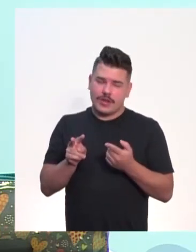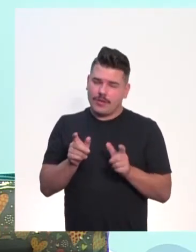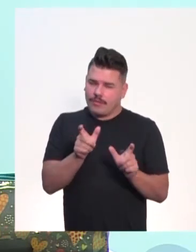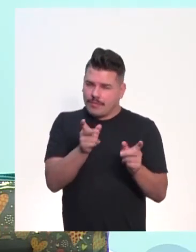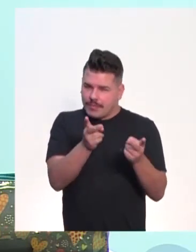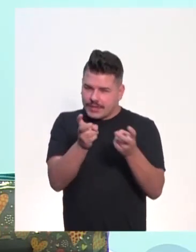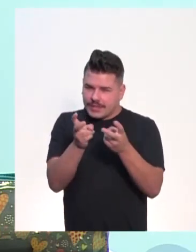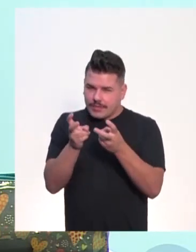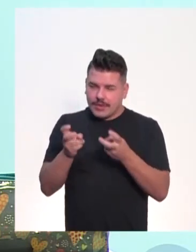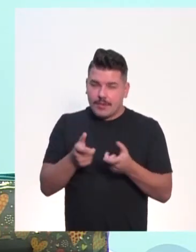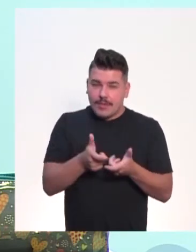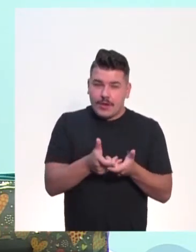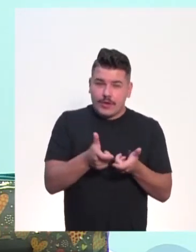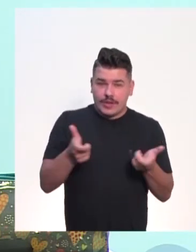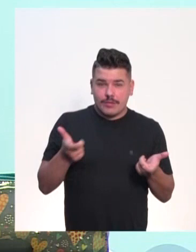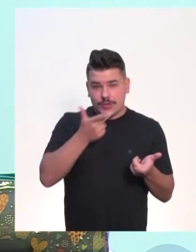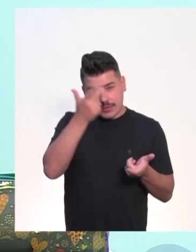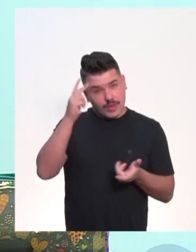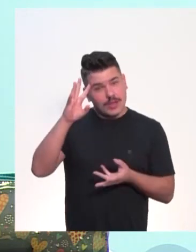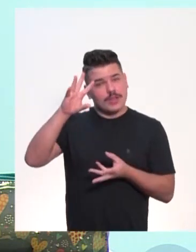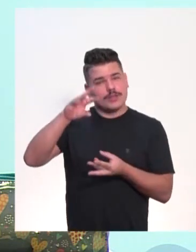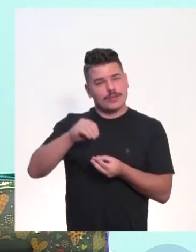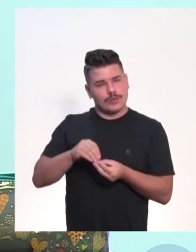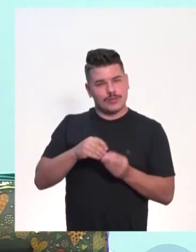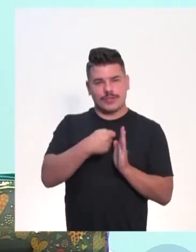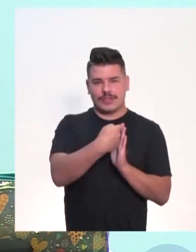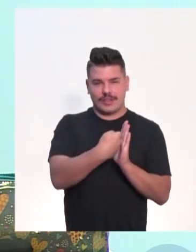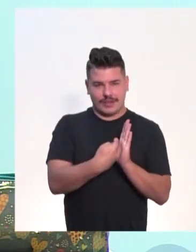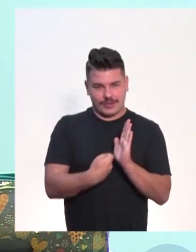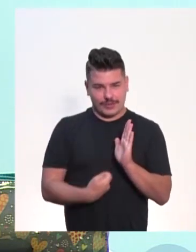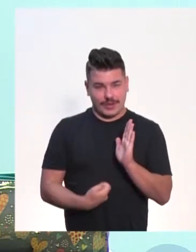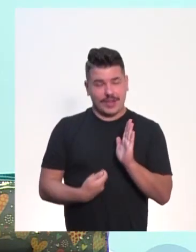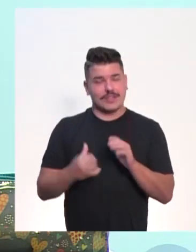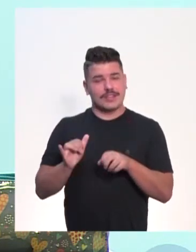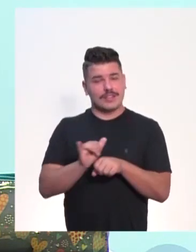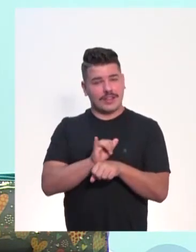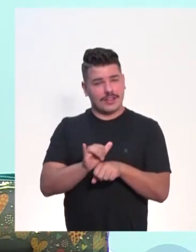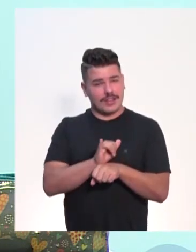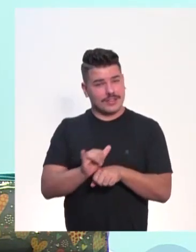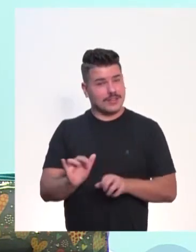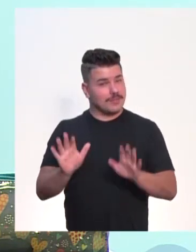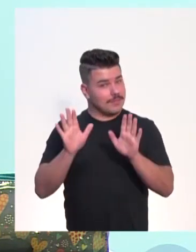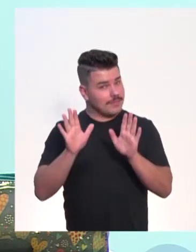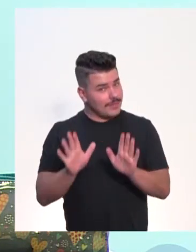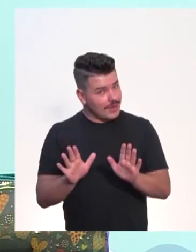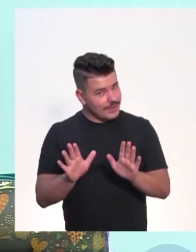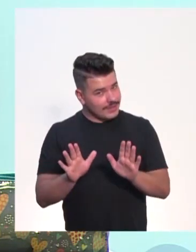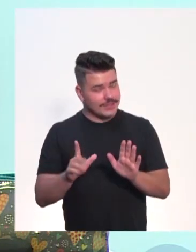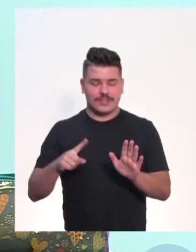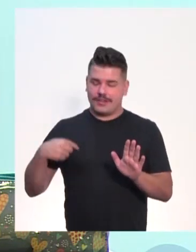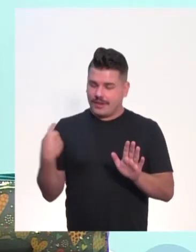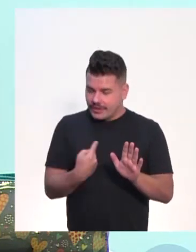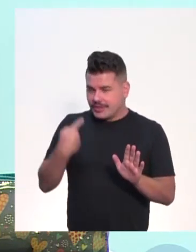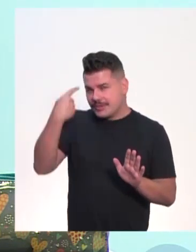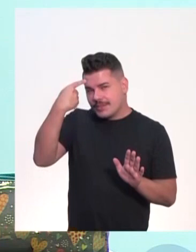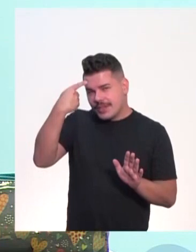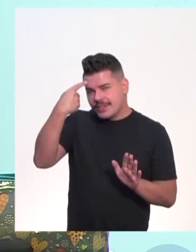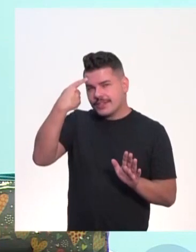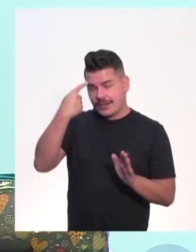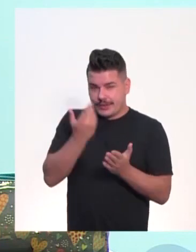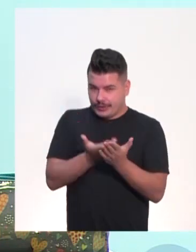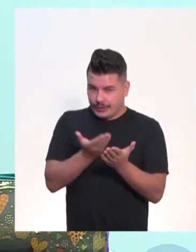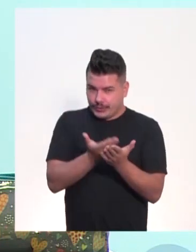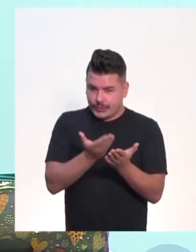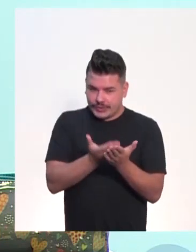maior predileção uma das técnicas, mas a gente tem que levar em consideração que estudar não